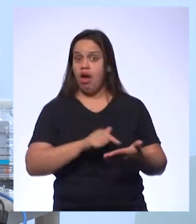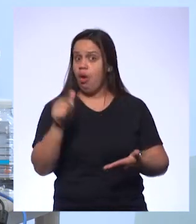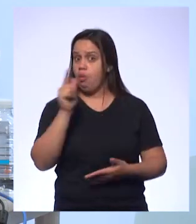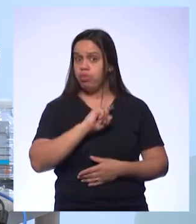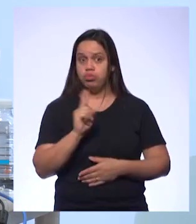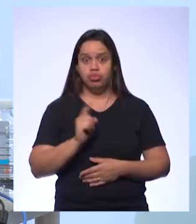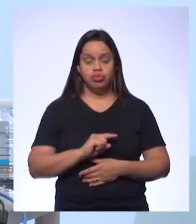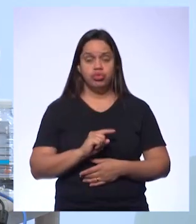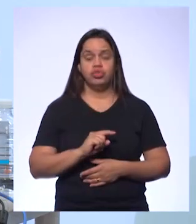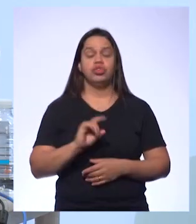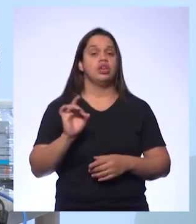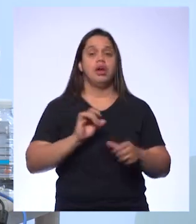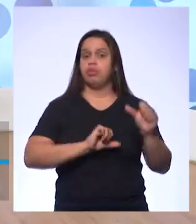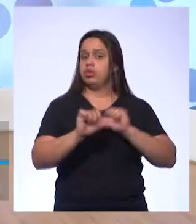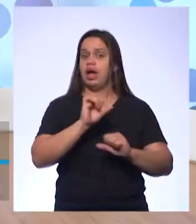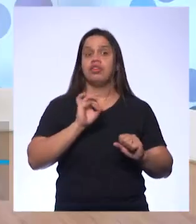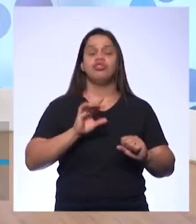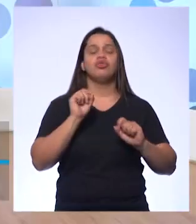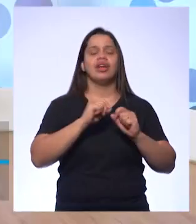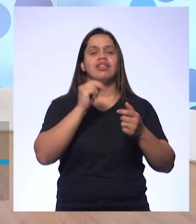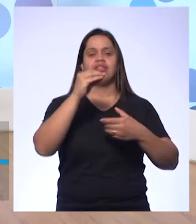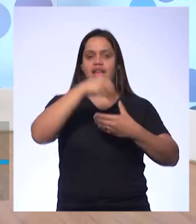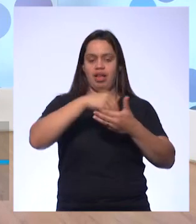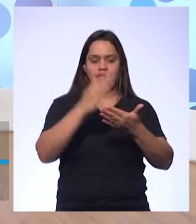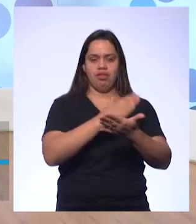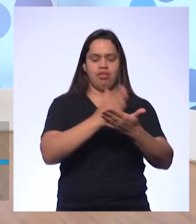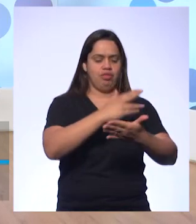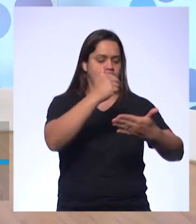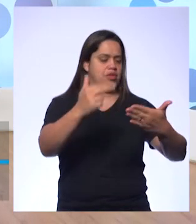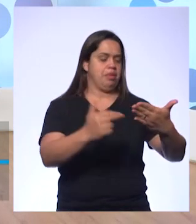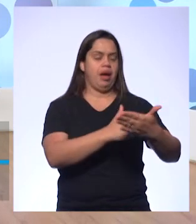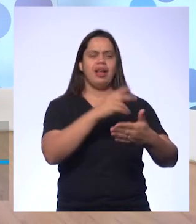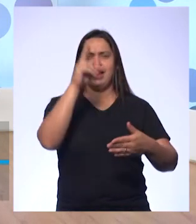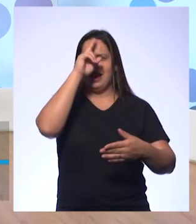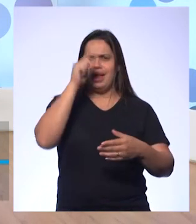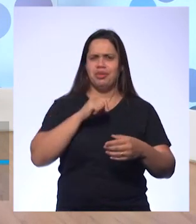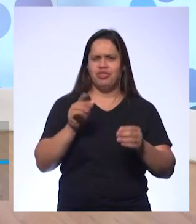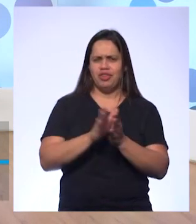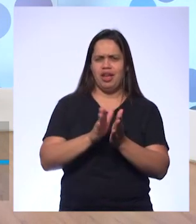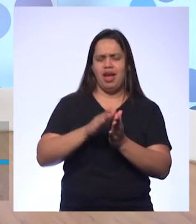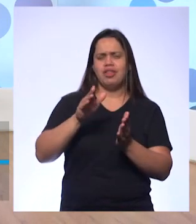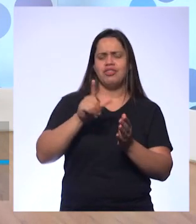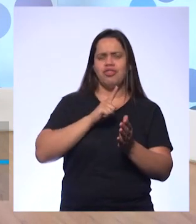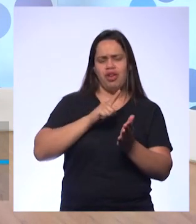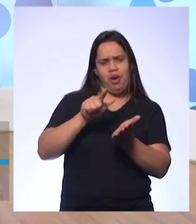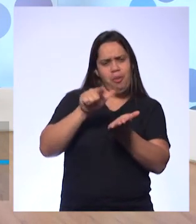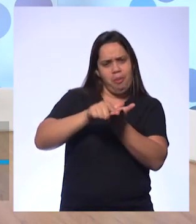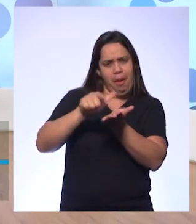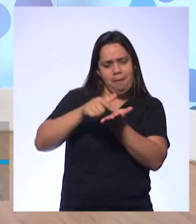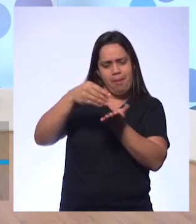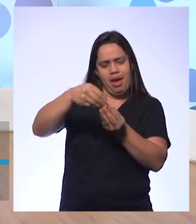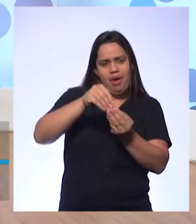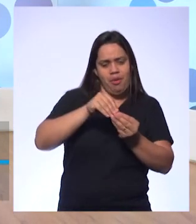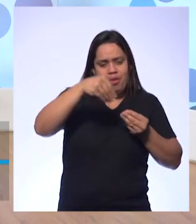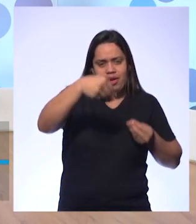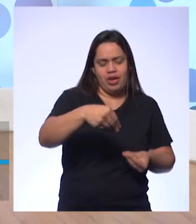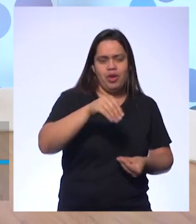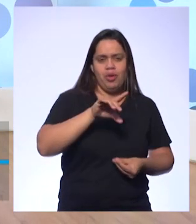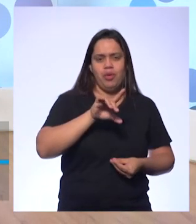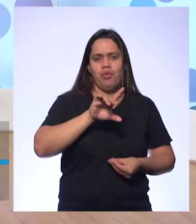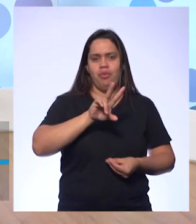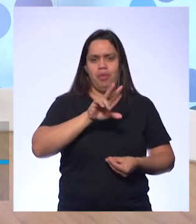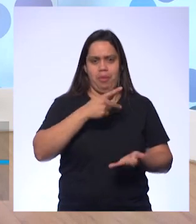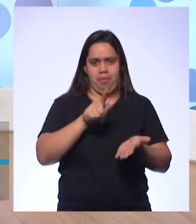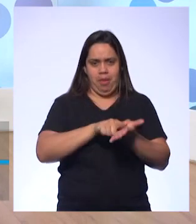desenhos, imagens. Eu lembro, ilustrada. quantas vezes você pegou papel vegetal para desenhar Dom Pedro? Dom Pedro, Nossa, fala para mim. Várias vezes a gente fazia